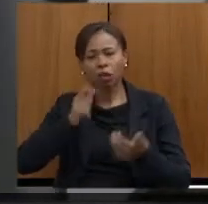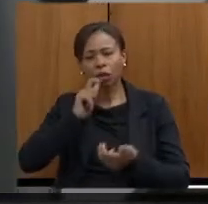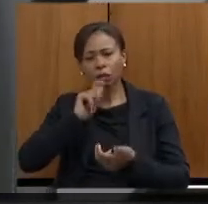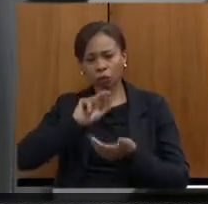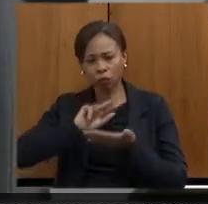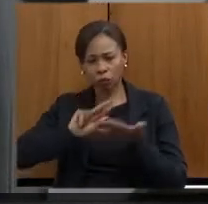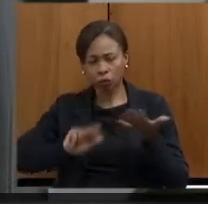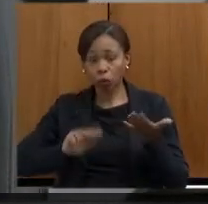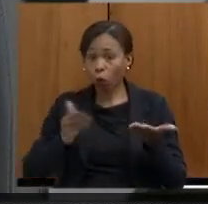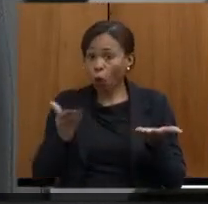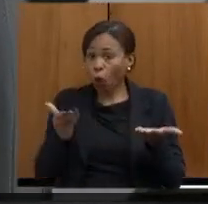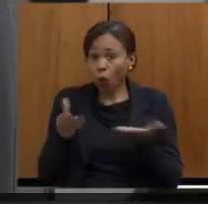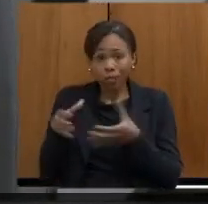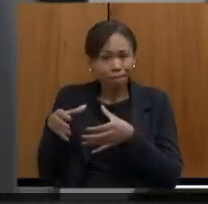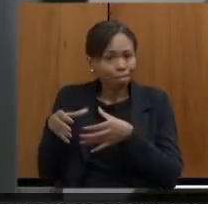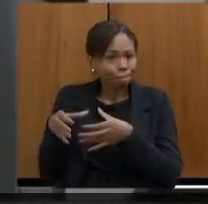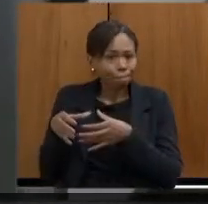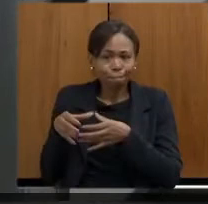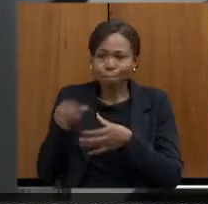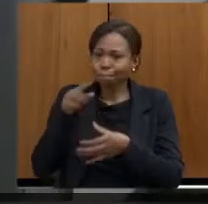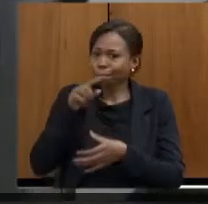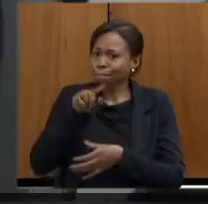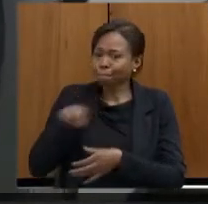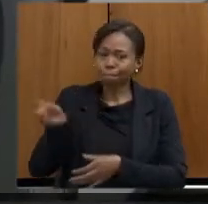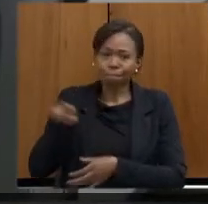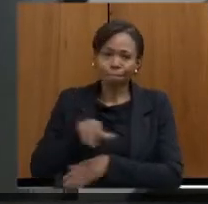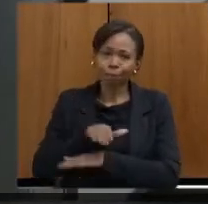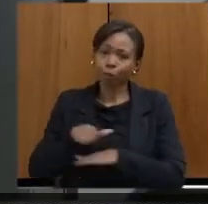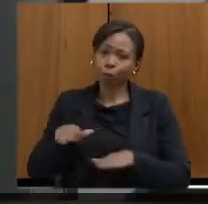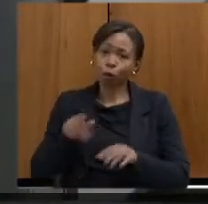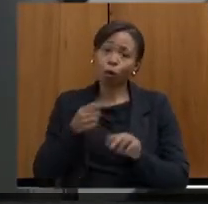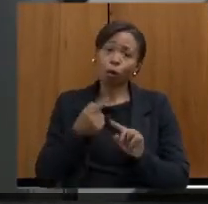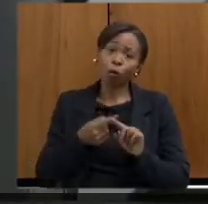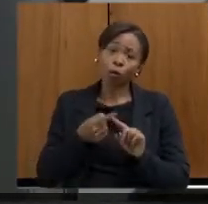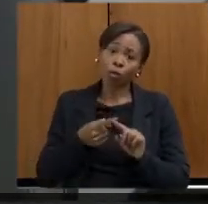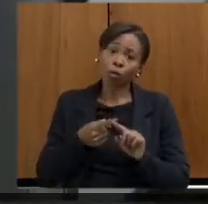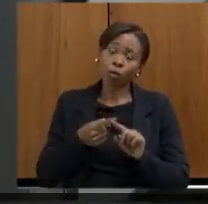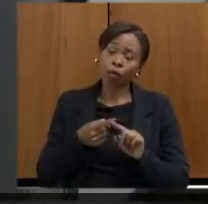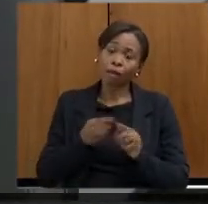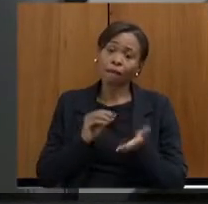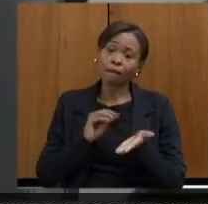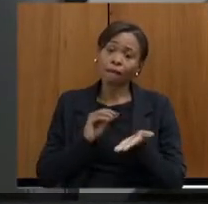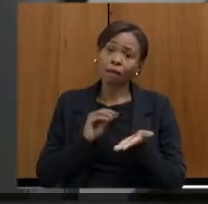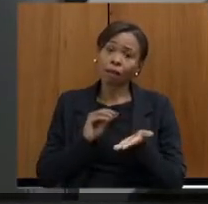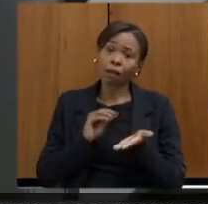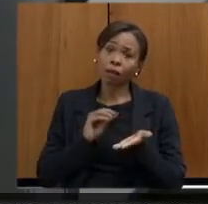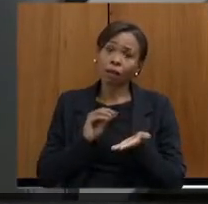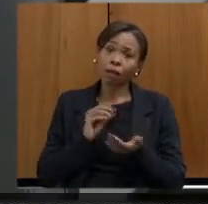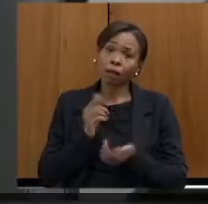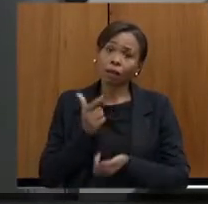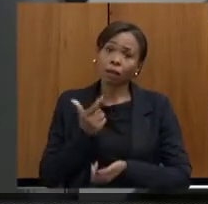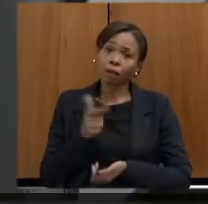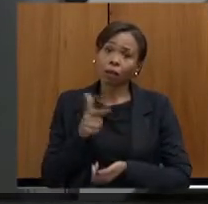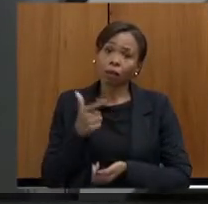funcionando hoje aqui na casa por ausência dos colegas parlamentares. Não se disponibilizaram. E